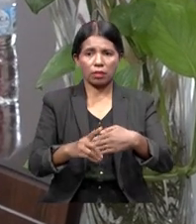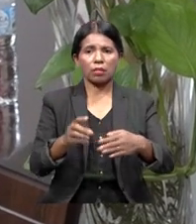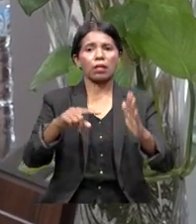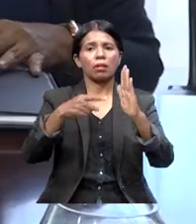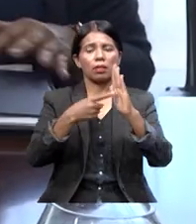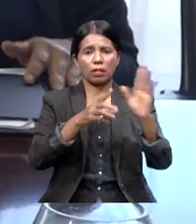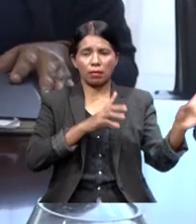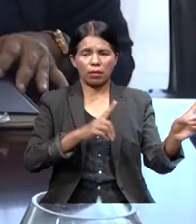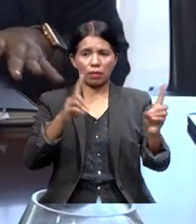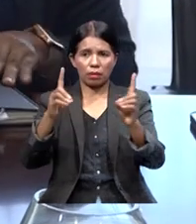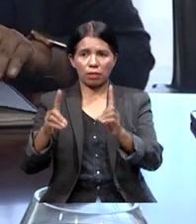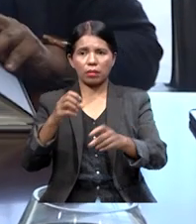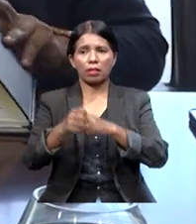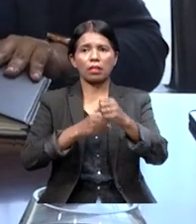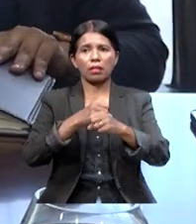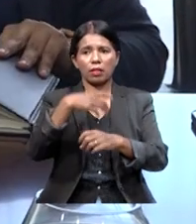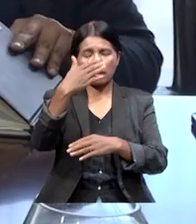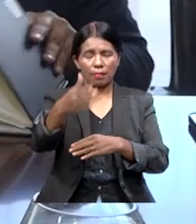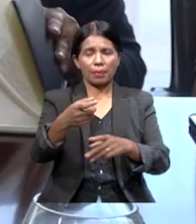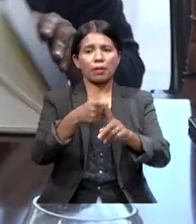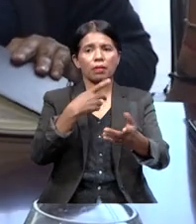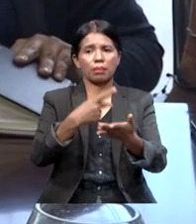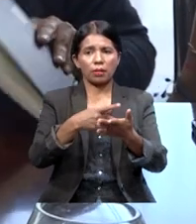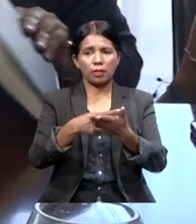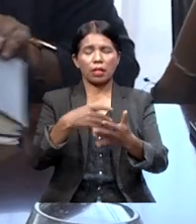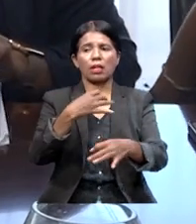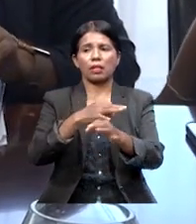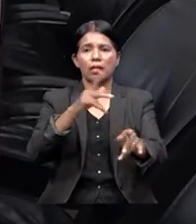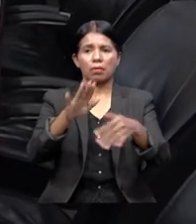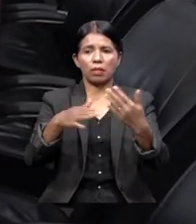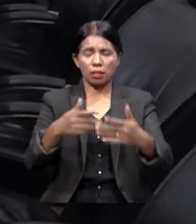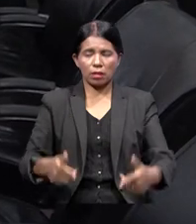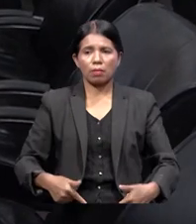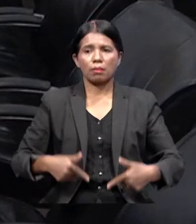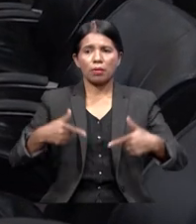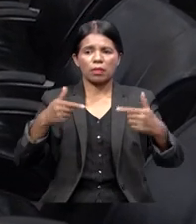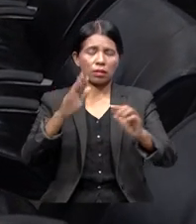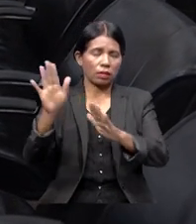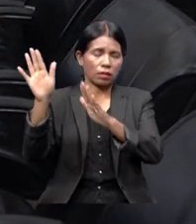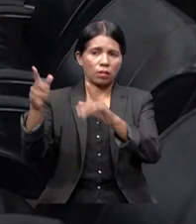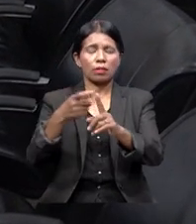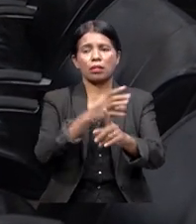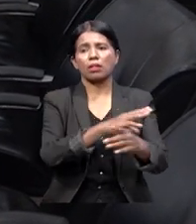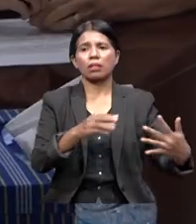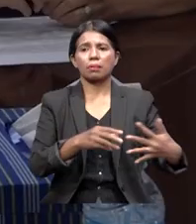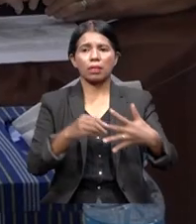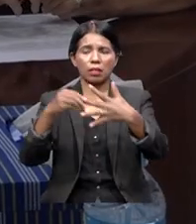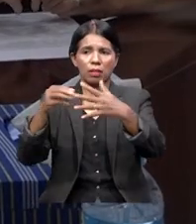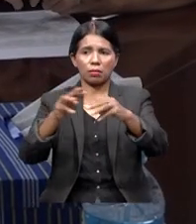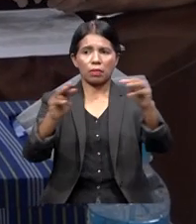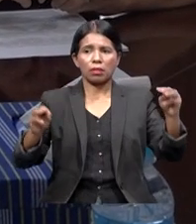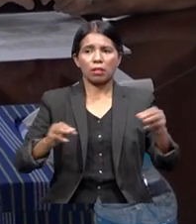Maxi-Rahu, implementa e atina noin. Lhe esse projeto refere-se à comunidade Sira, no bem Mores e à área rural, Liu-Liu, e ao